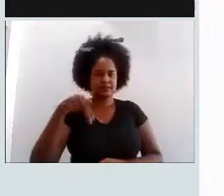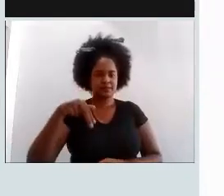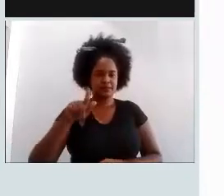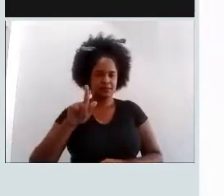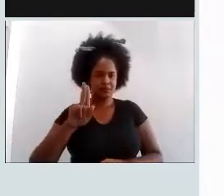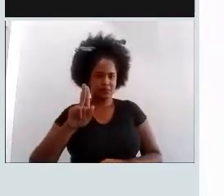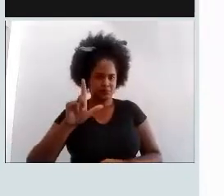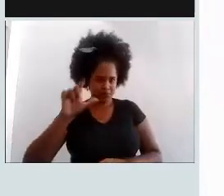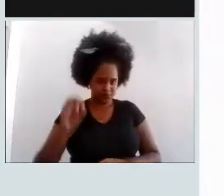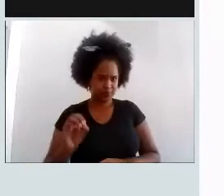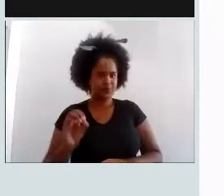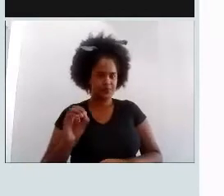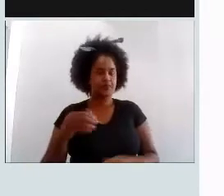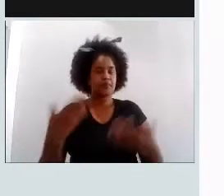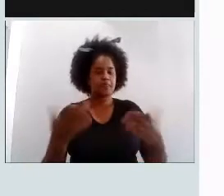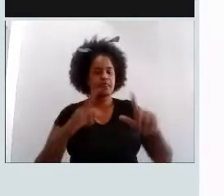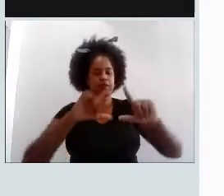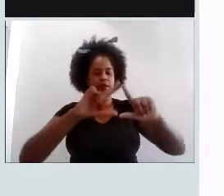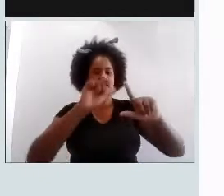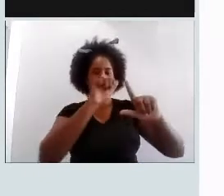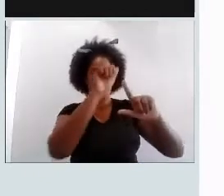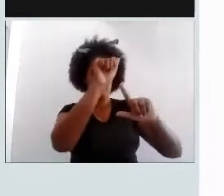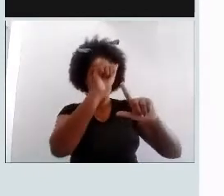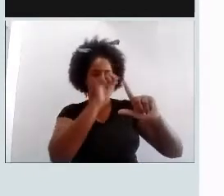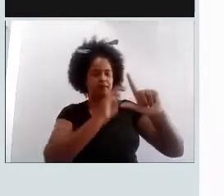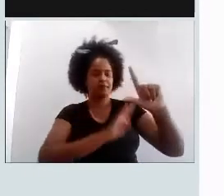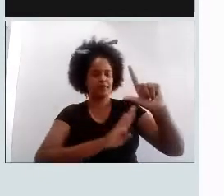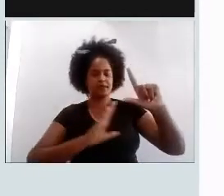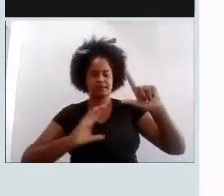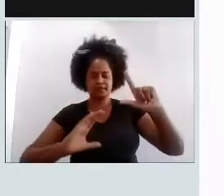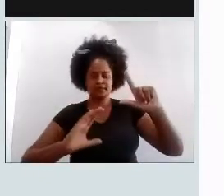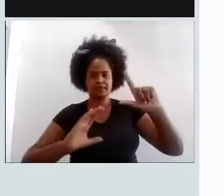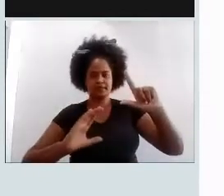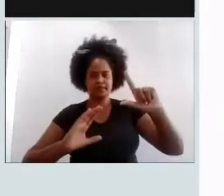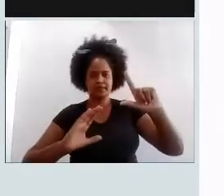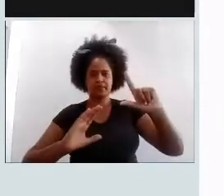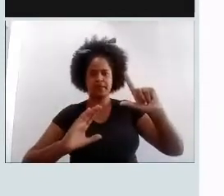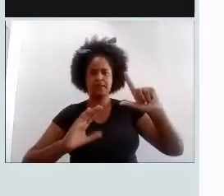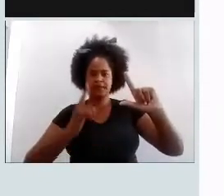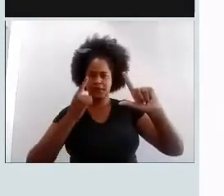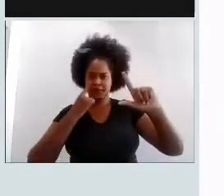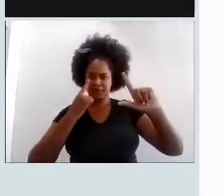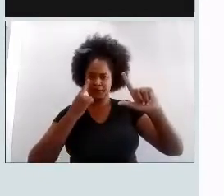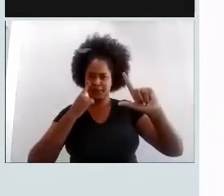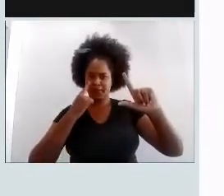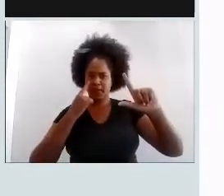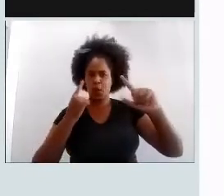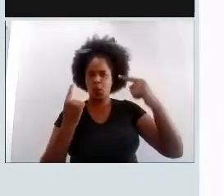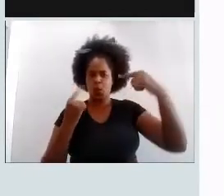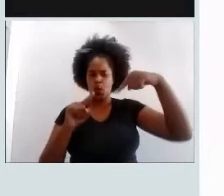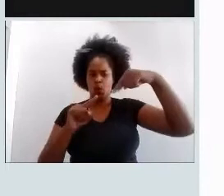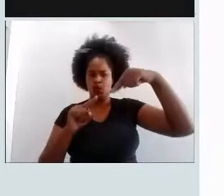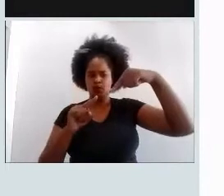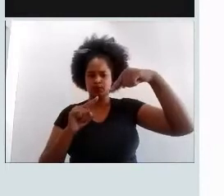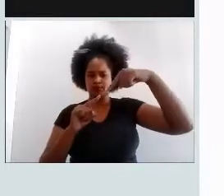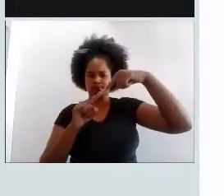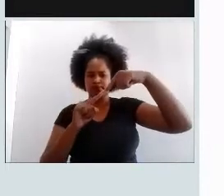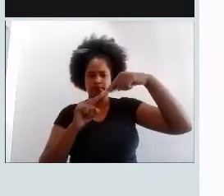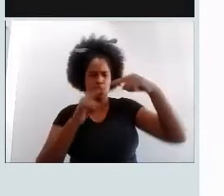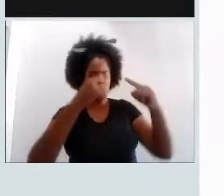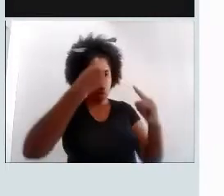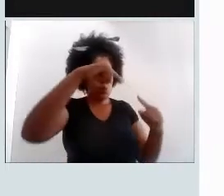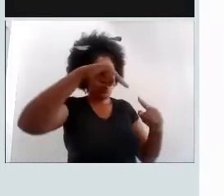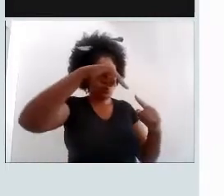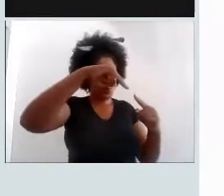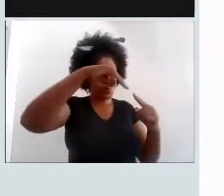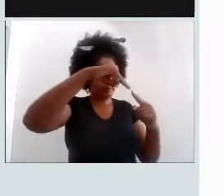A, B e C são respectivamente opostos, ou seja, um está oposto ao outro, certo? No triângulo